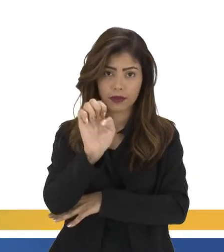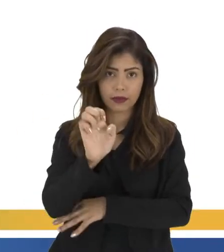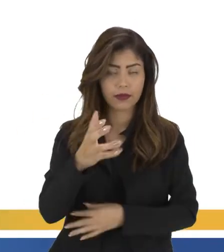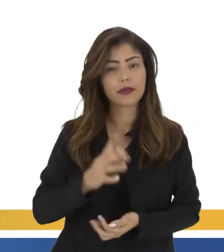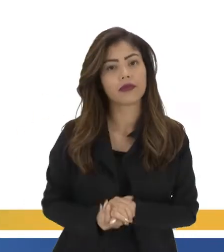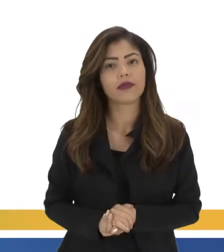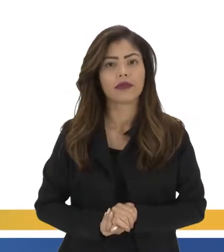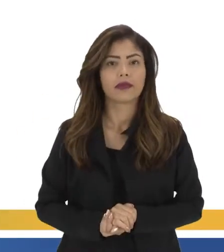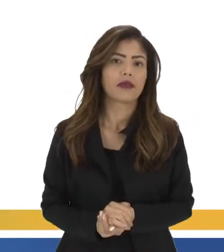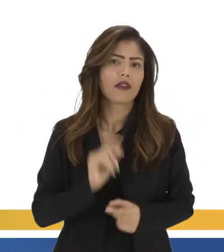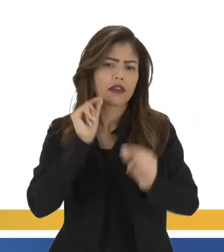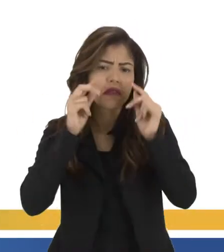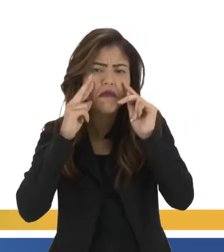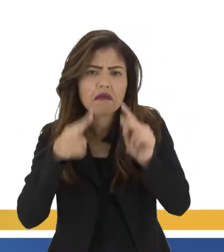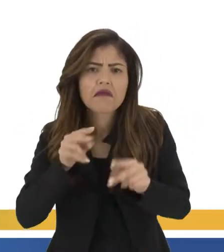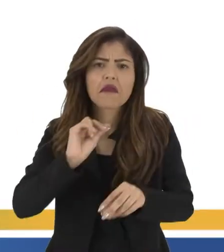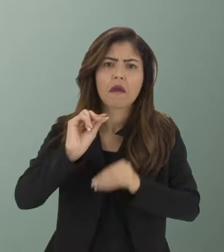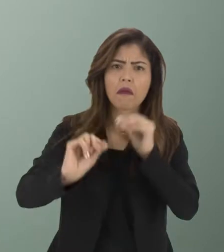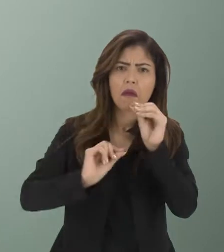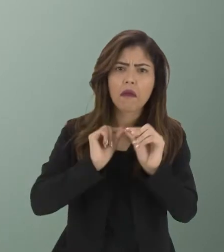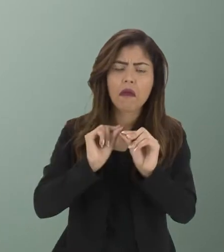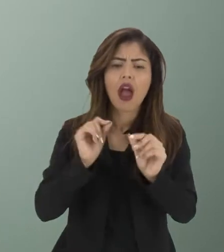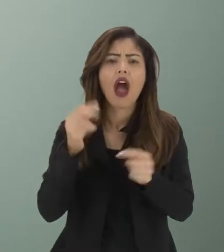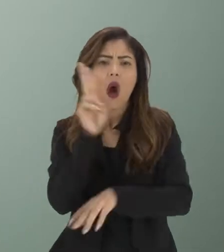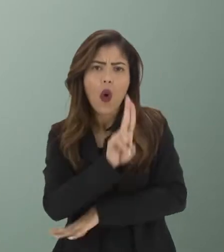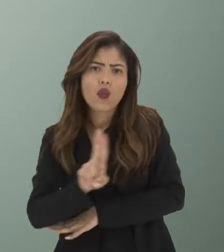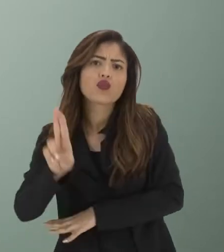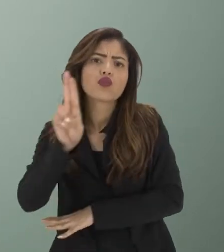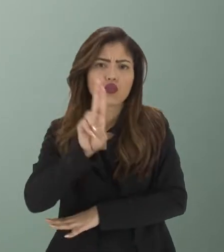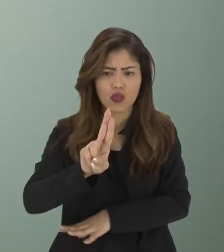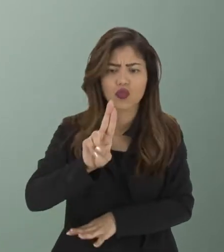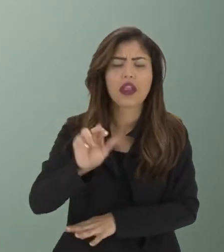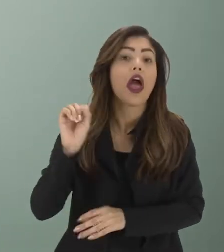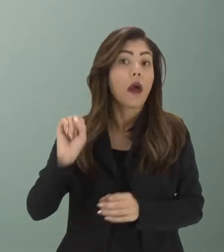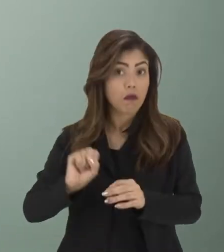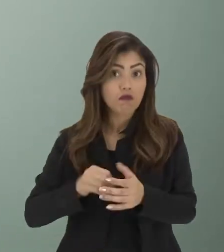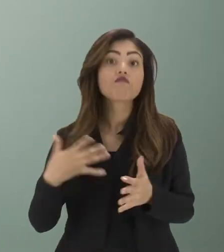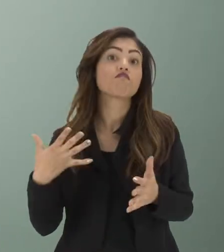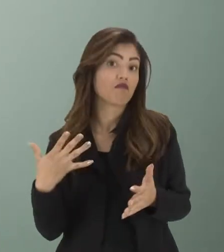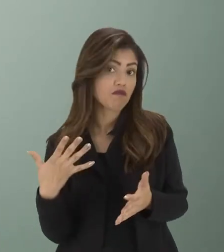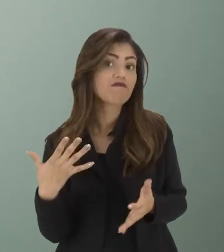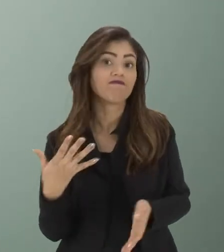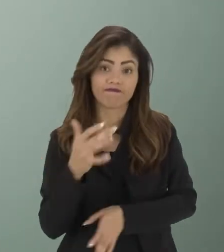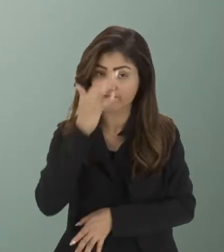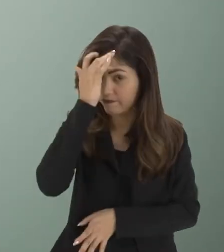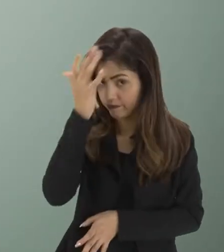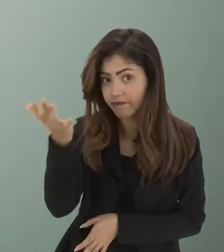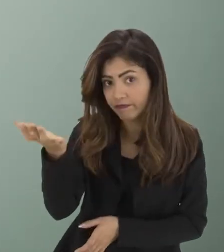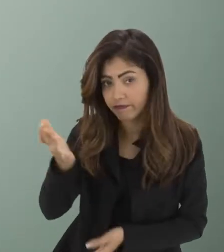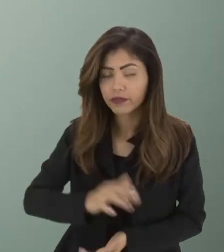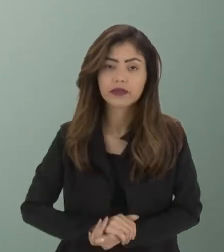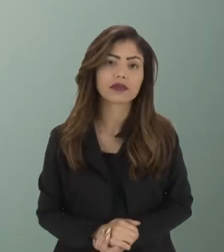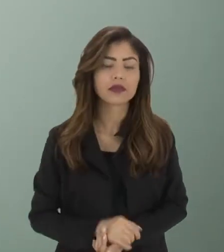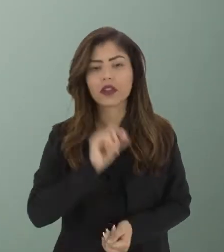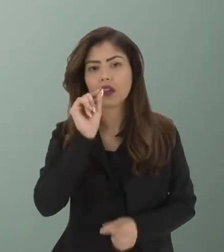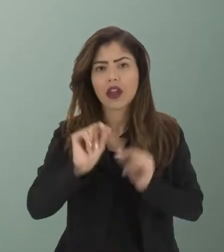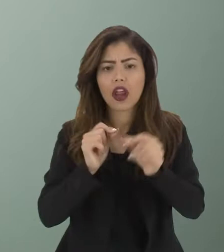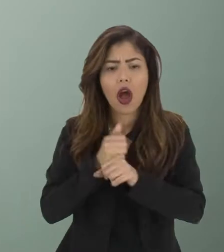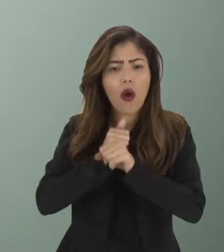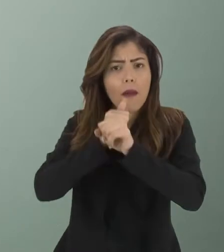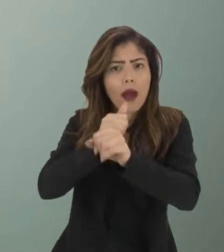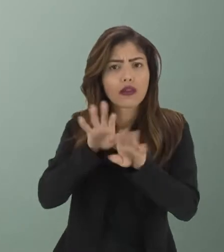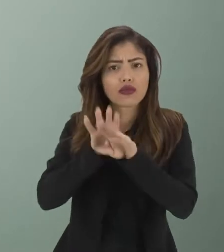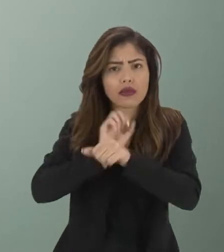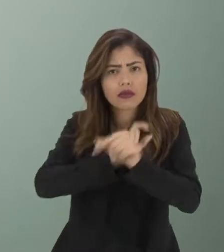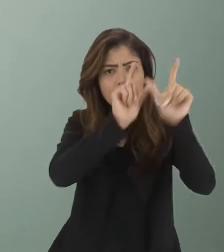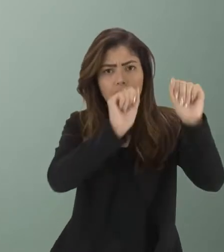vai ver que ele faz jus ao nome que ele tem, porque é muito simples. Então, eu quero que você acompanhe